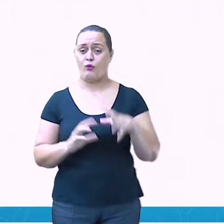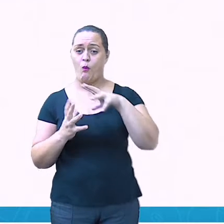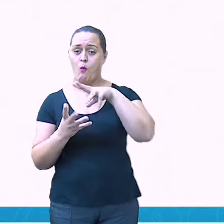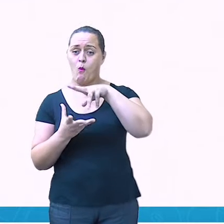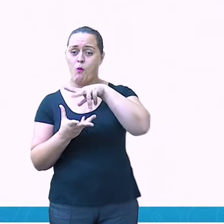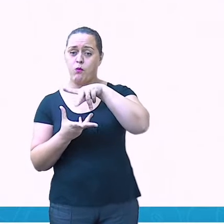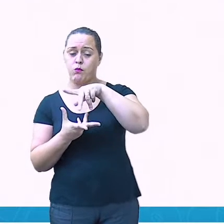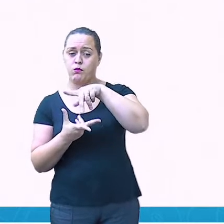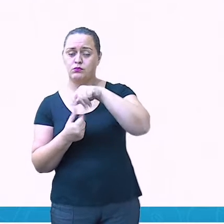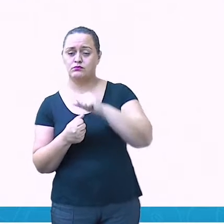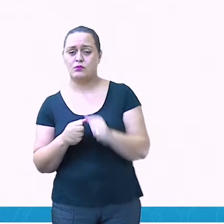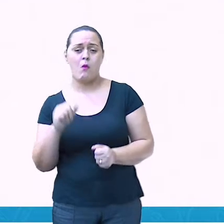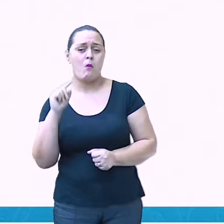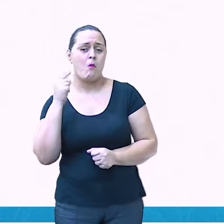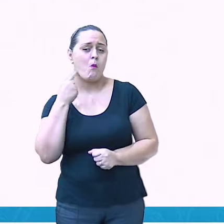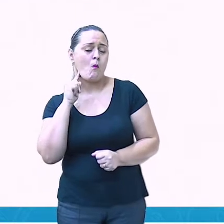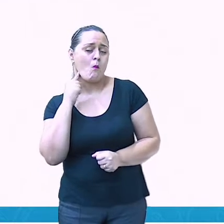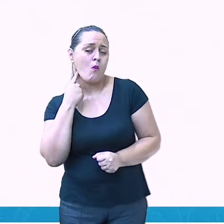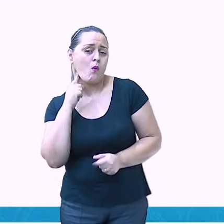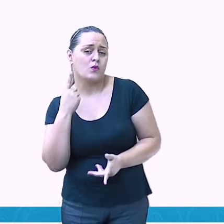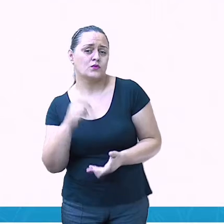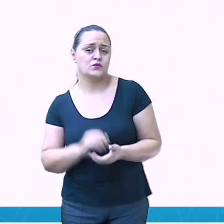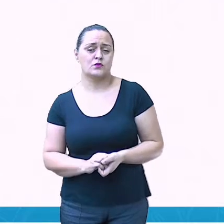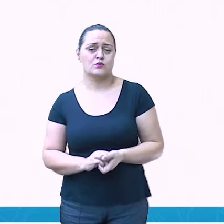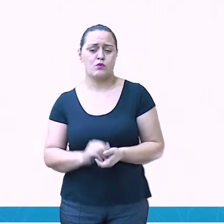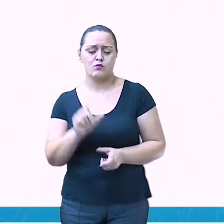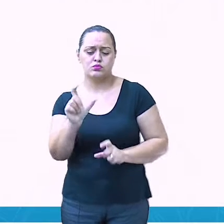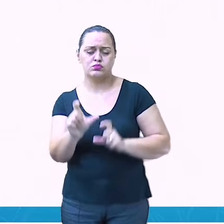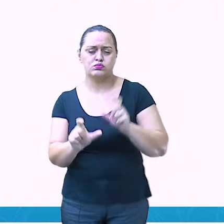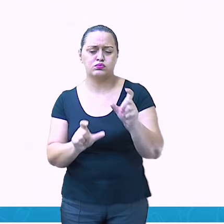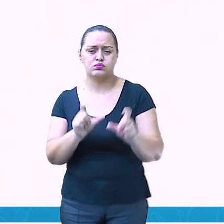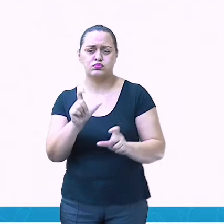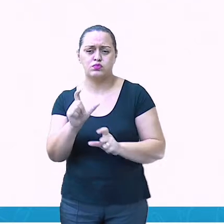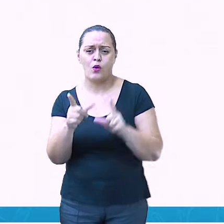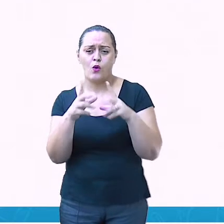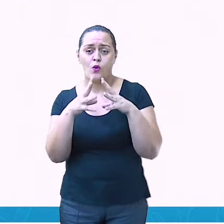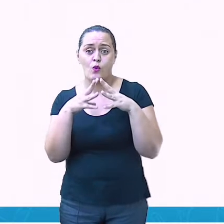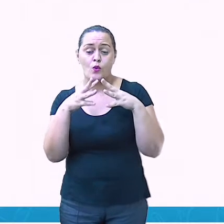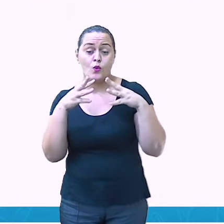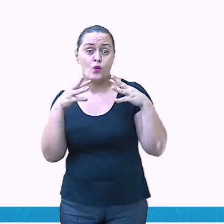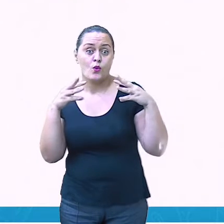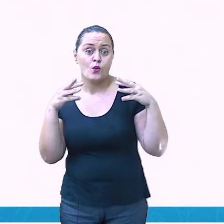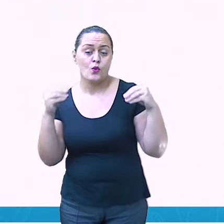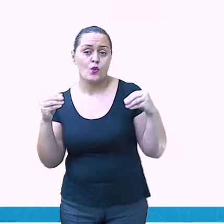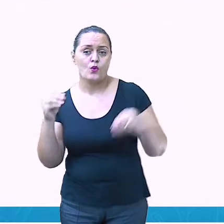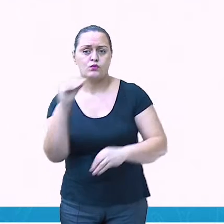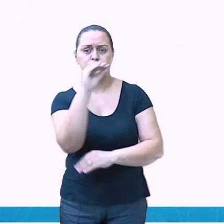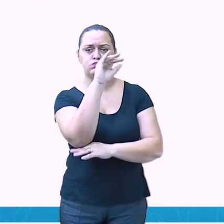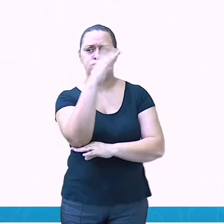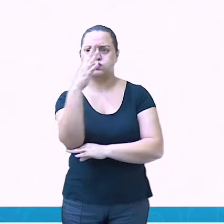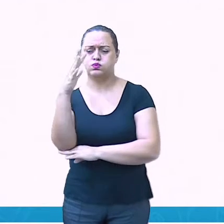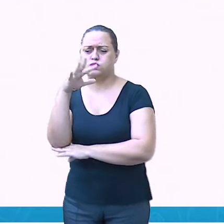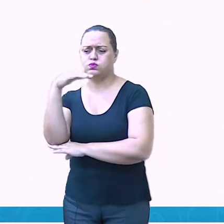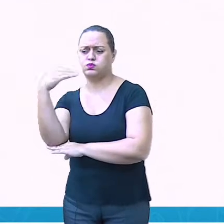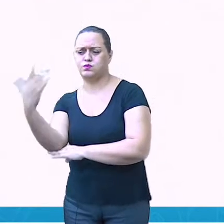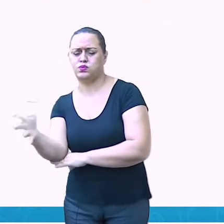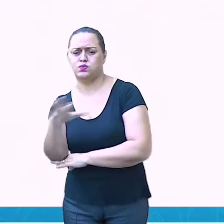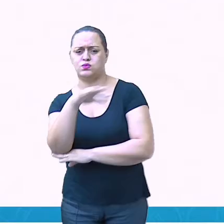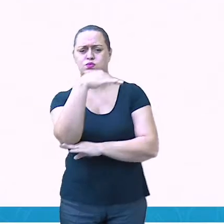extinção das espécies, desmatamento, o esgotamento dos recursos